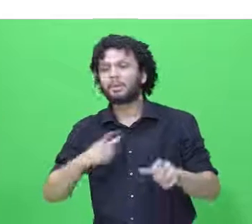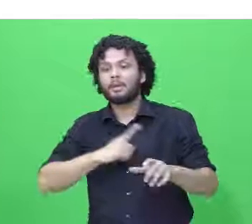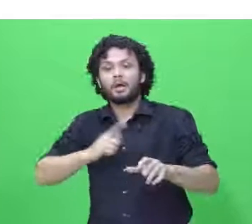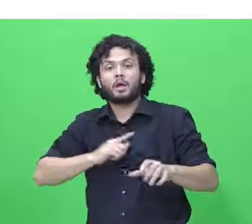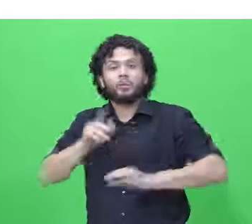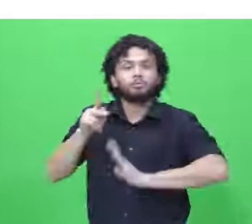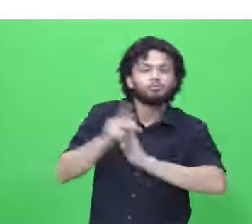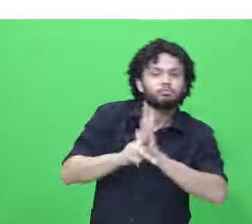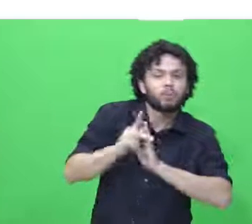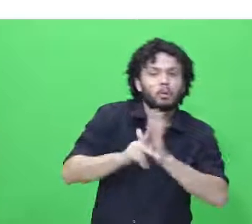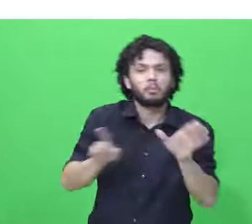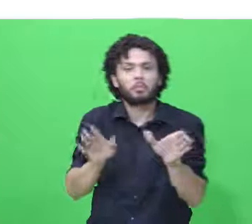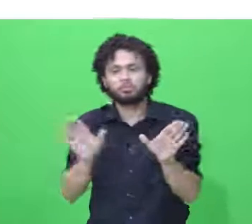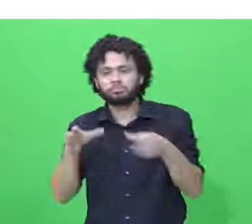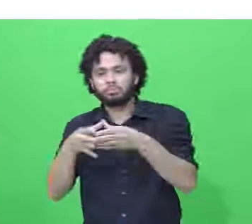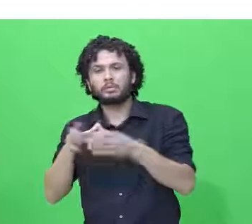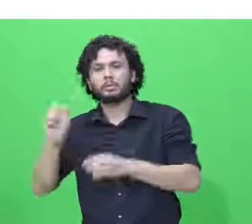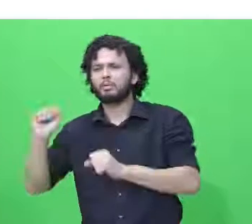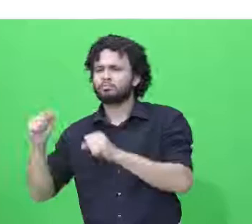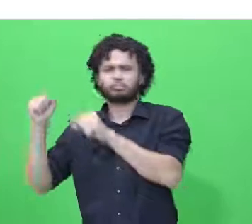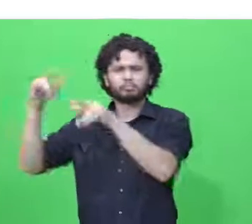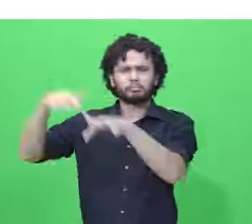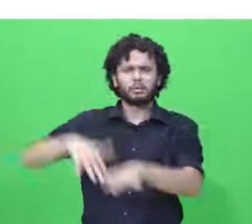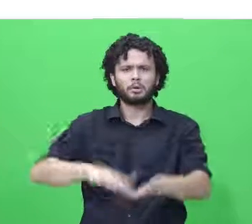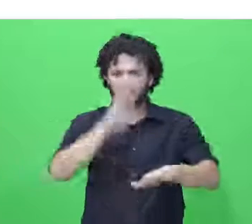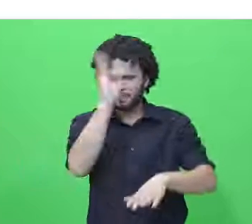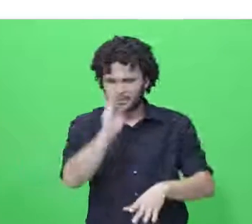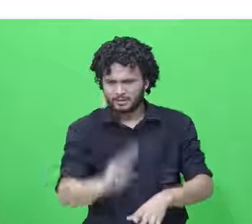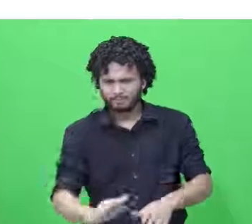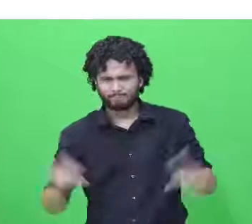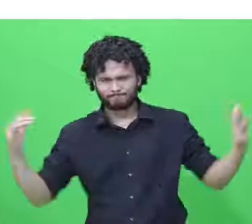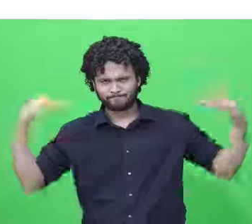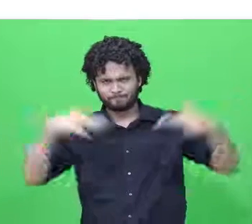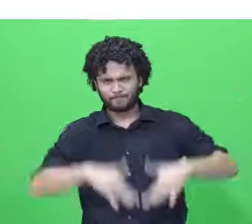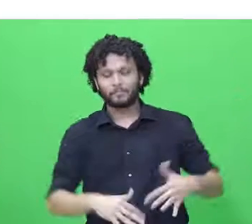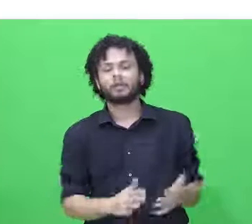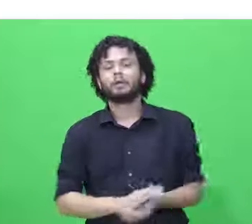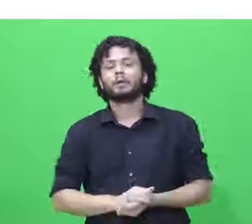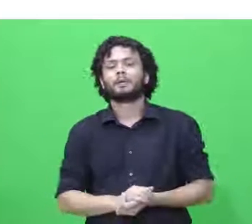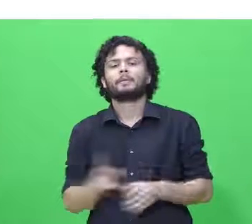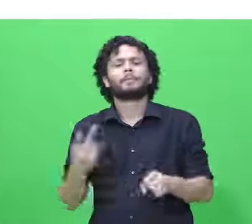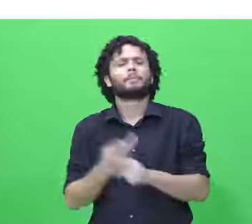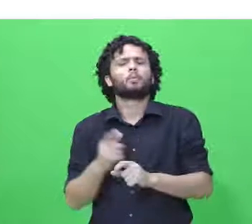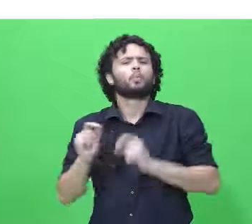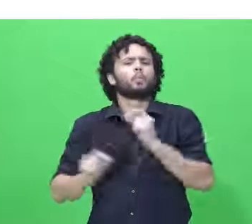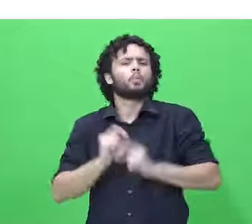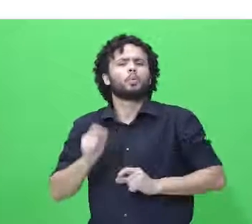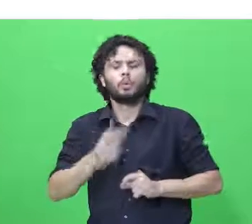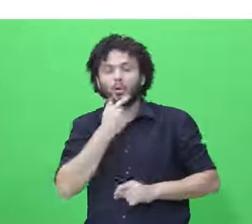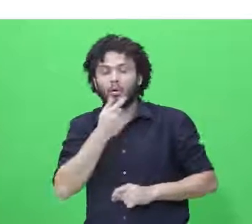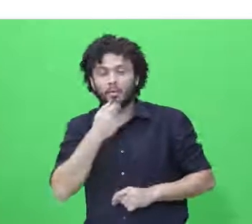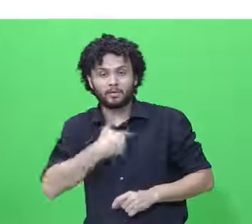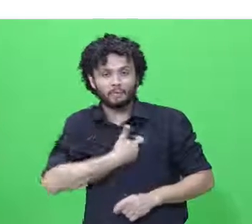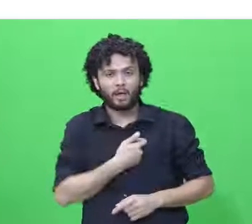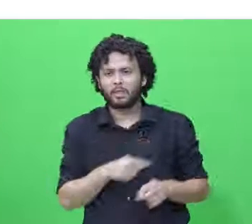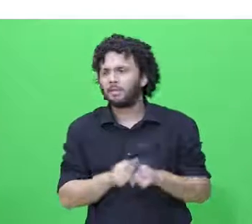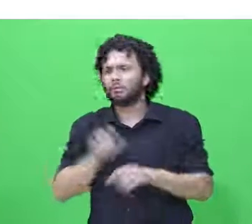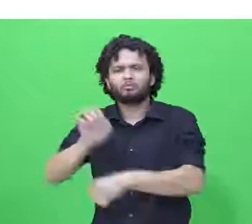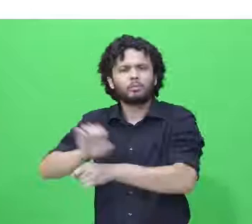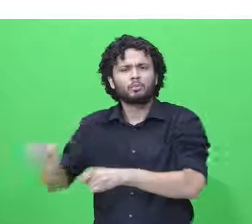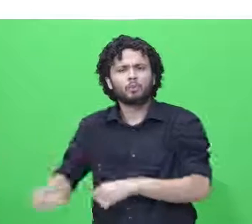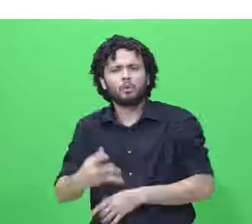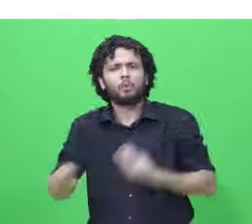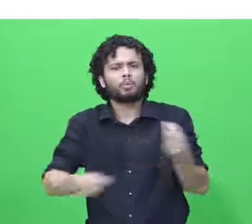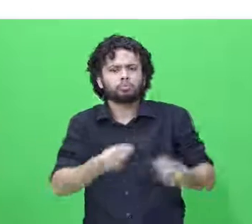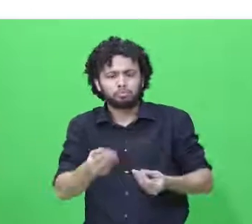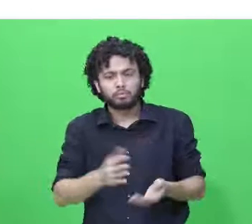vai então aí invadir o Brasil de uma vez e tomar o poder. Vargas então vai implantar o Estado Novo exatamente, né, por causa desse Plano